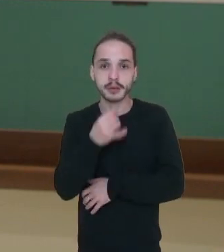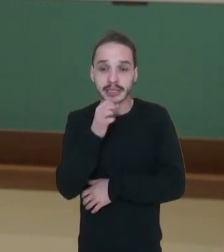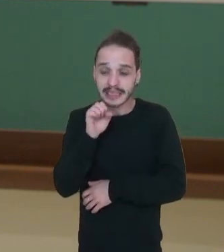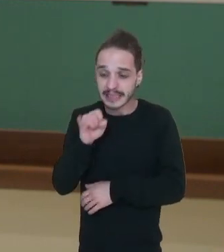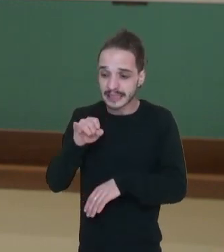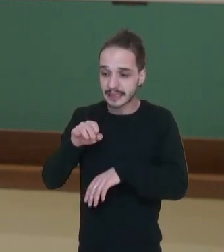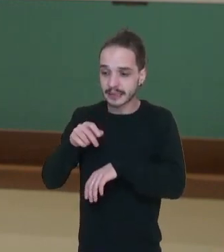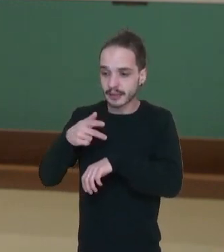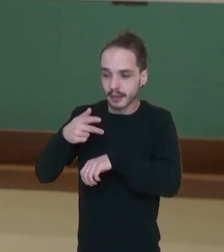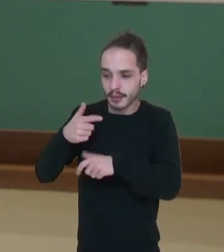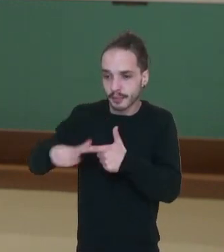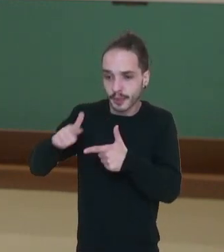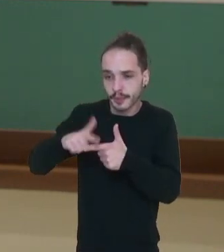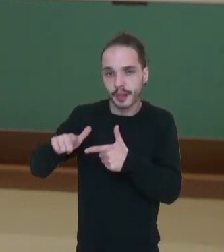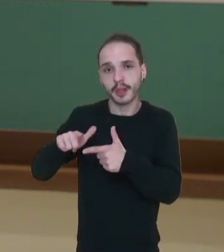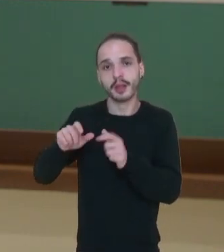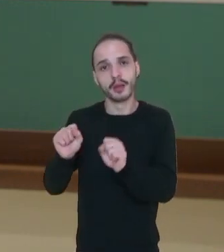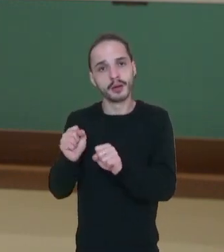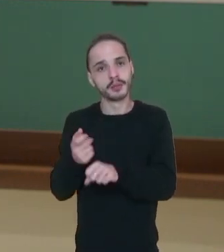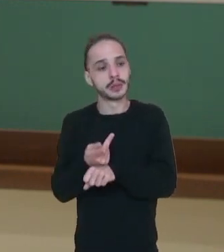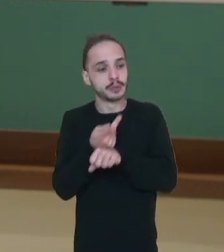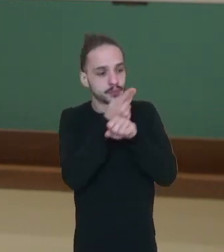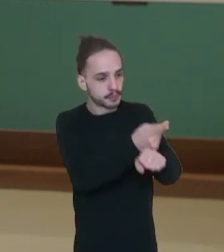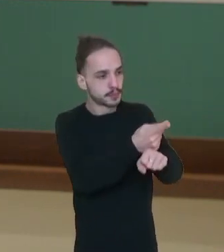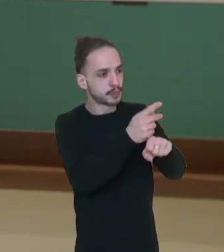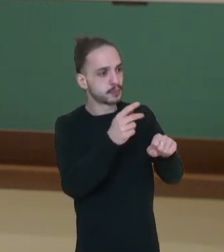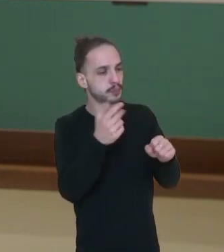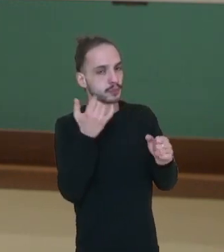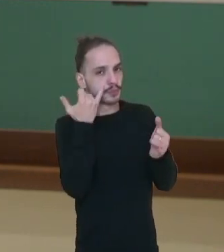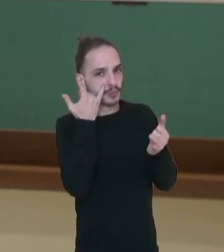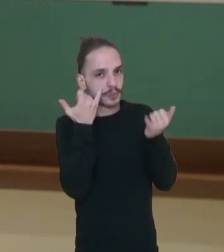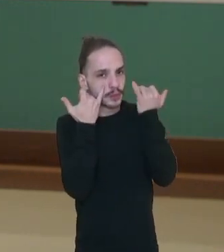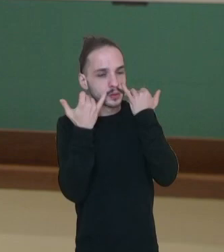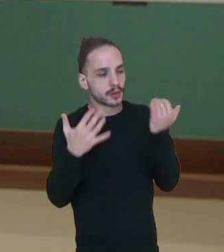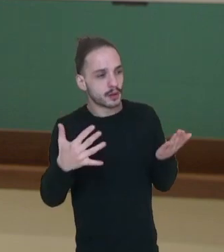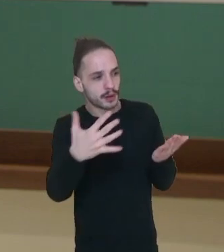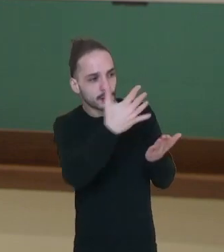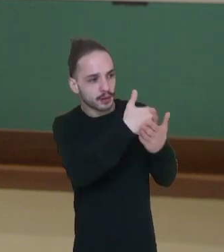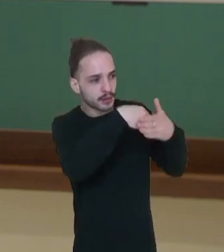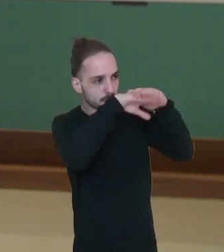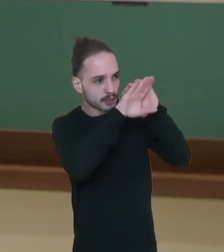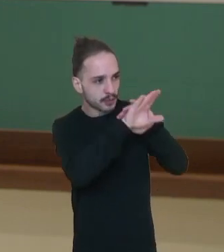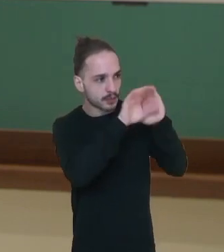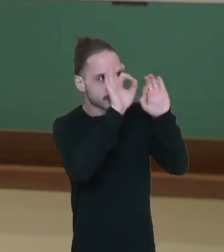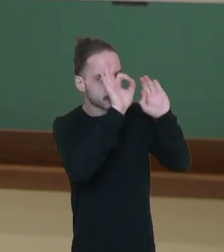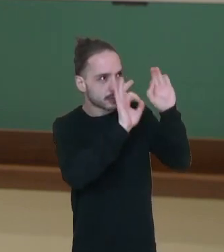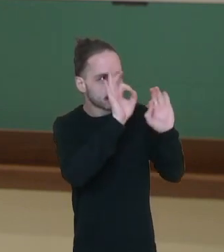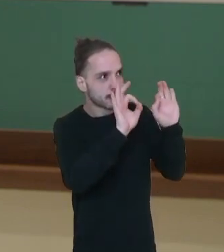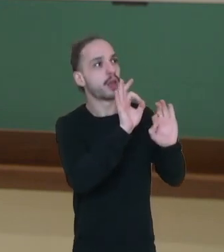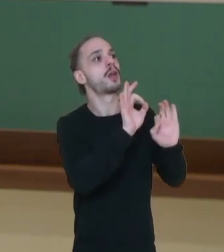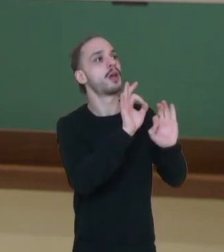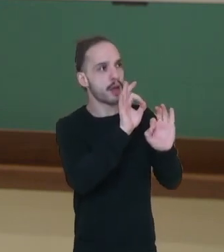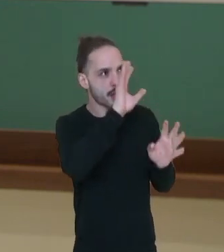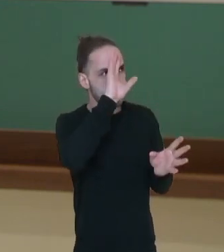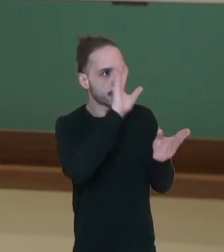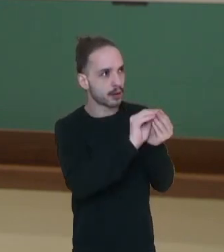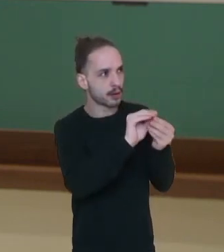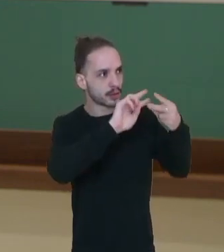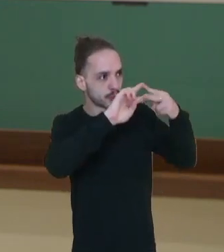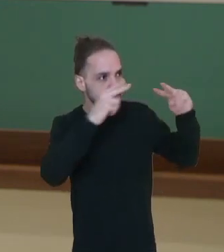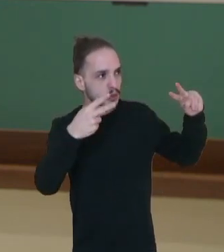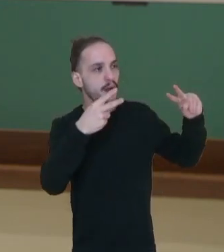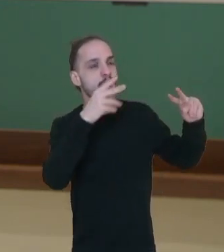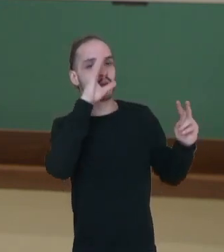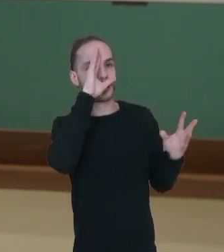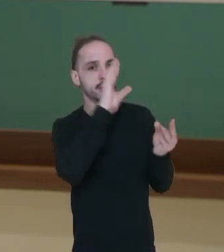o que que eu posso fazer? Eu posso ir lá no banco de dados, ela já foi codificada, ela está armazenada ali, e a partir daquela sequência eu posso criar uma